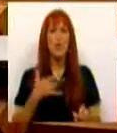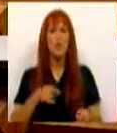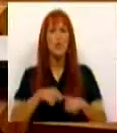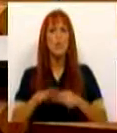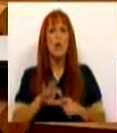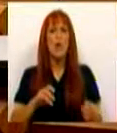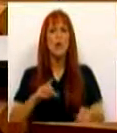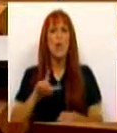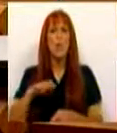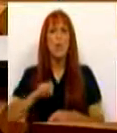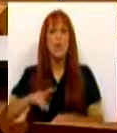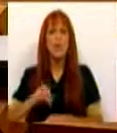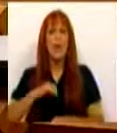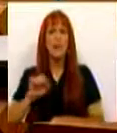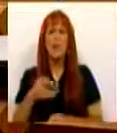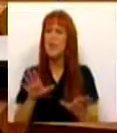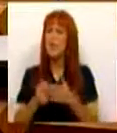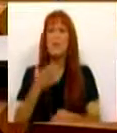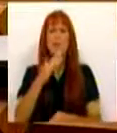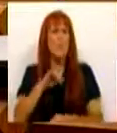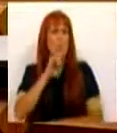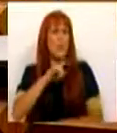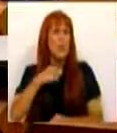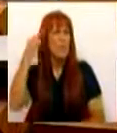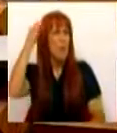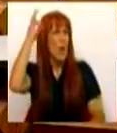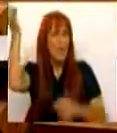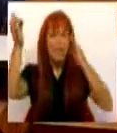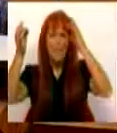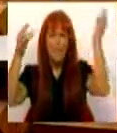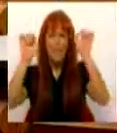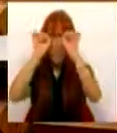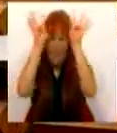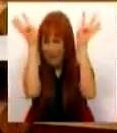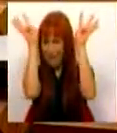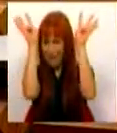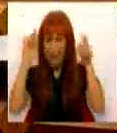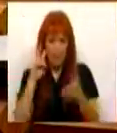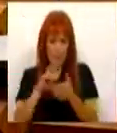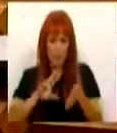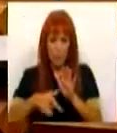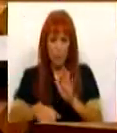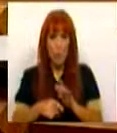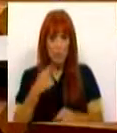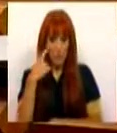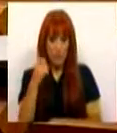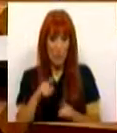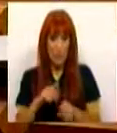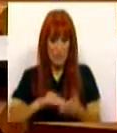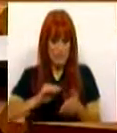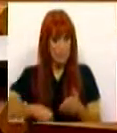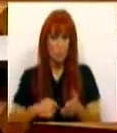que está na comissão eventual, deve-lhe ter, digamos, os cabelos devem-lhe ter eriçado quando deu estes projetos de leis, e eu, para cá, fui verificar se ele tinha